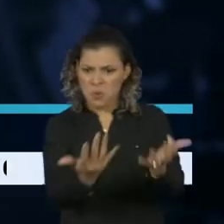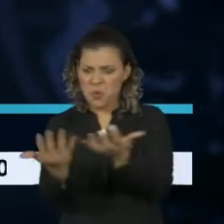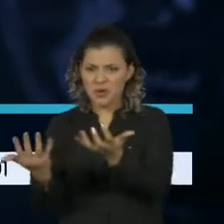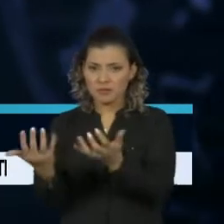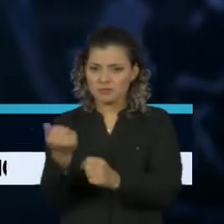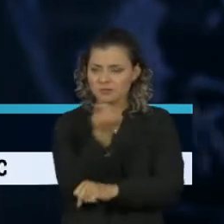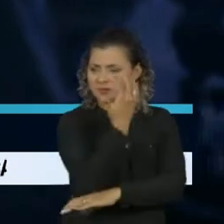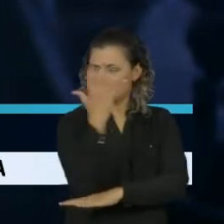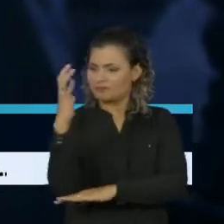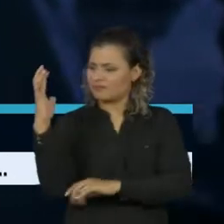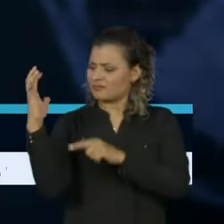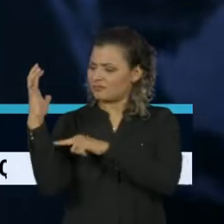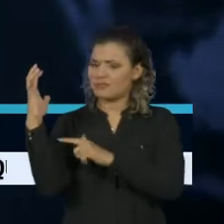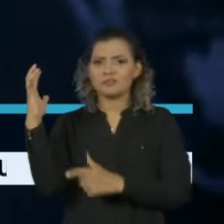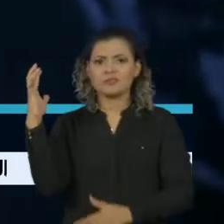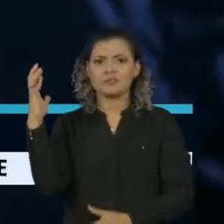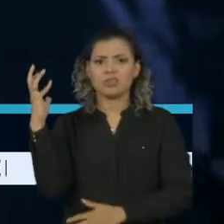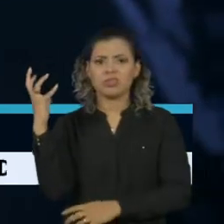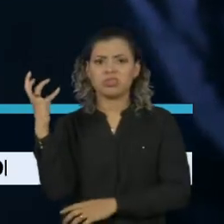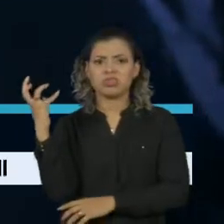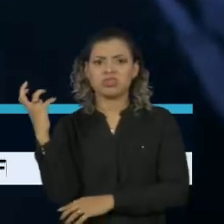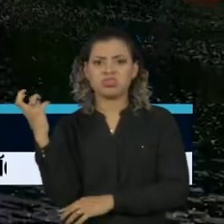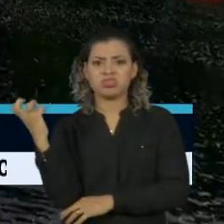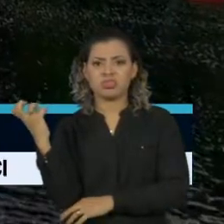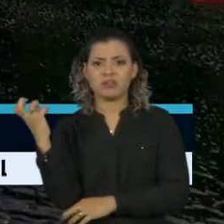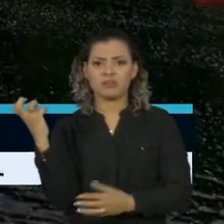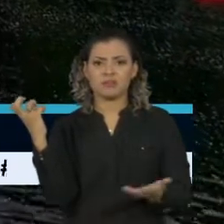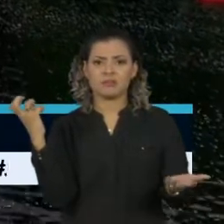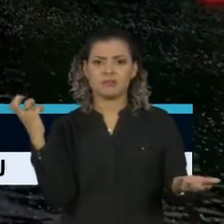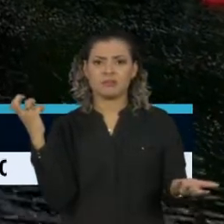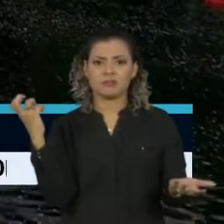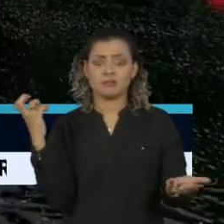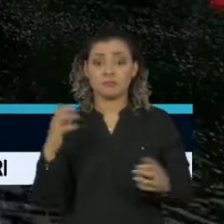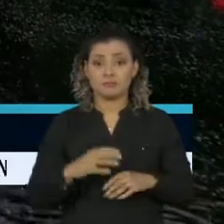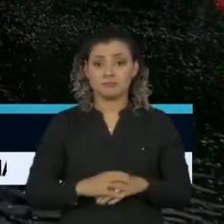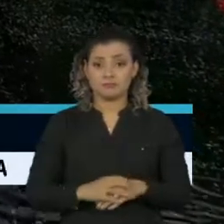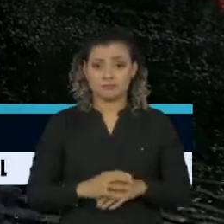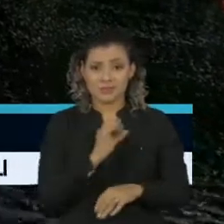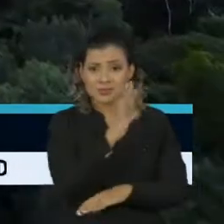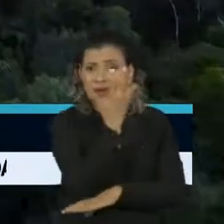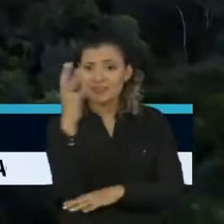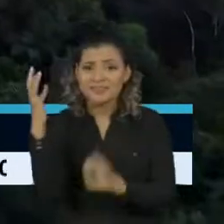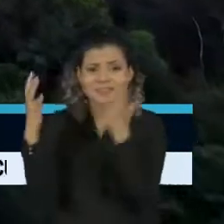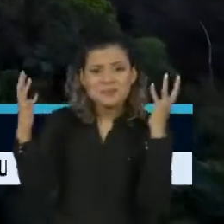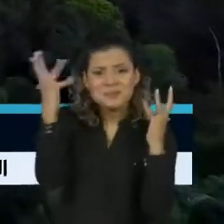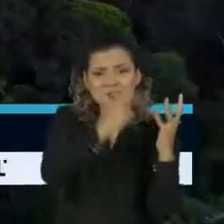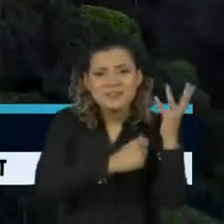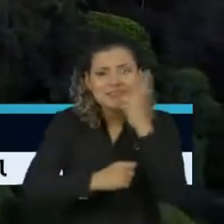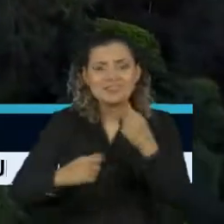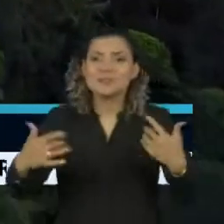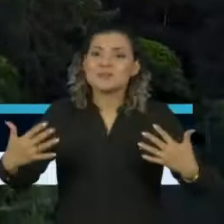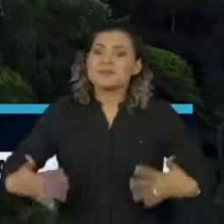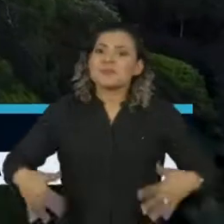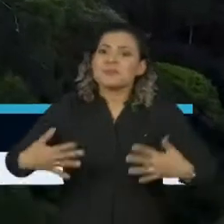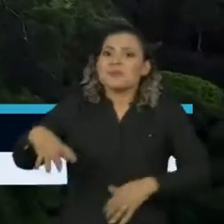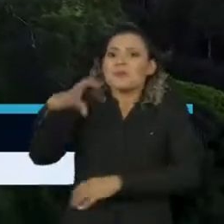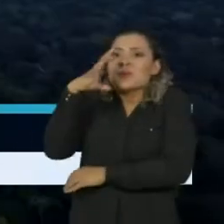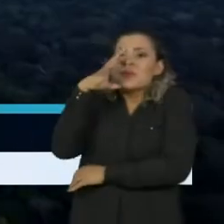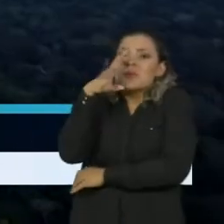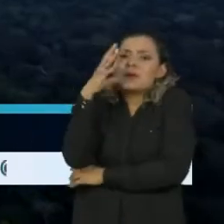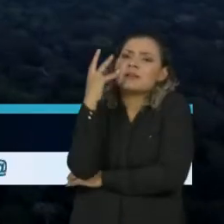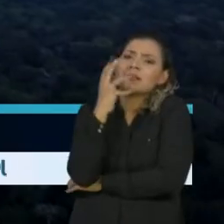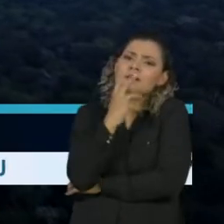nossos biomas vai perdendo muitos anos de vida. Elas não são apenas bonitas, frondosas,